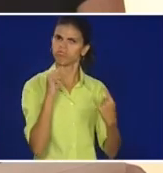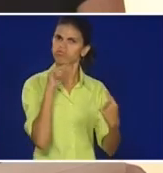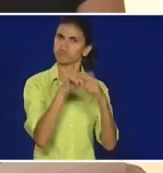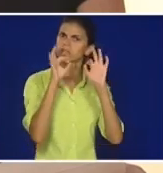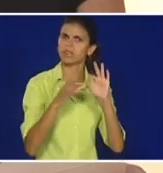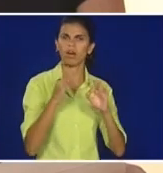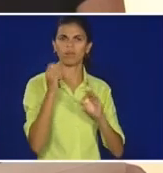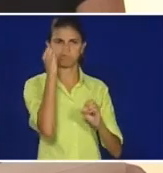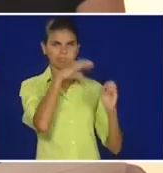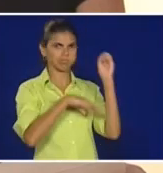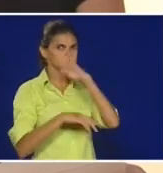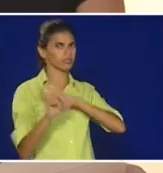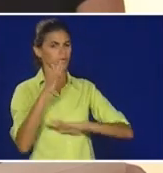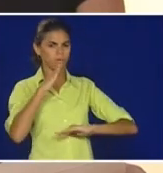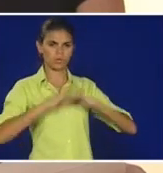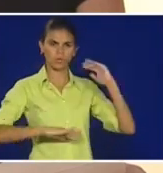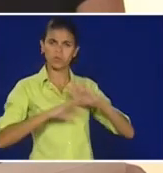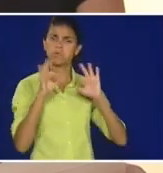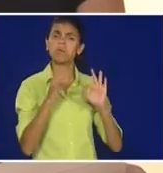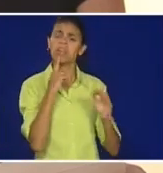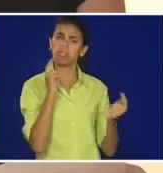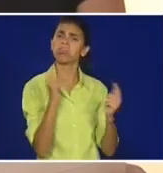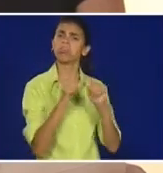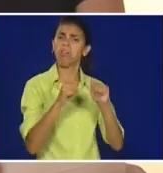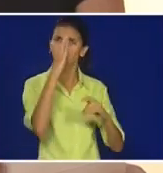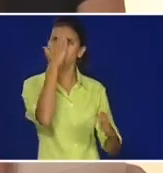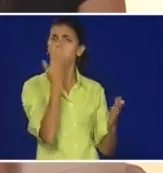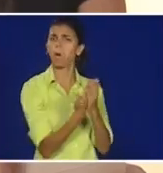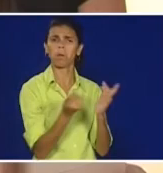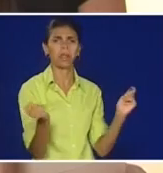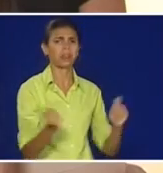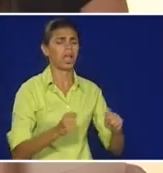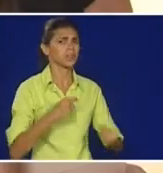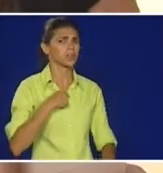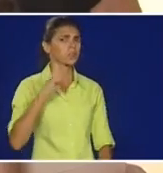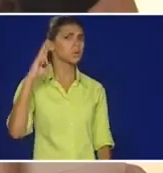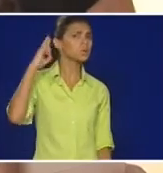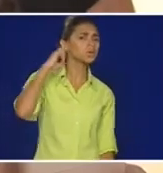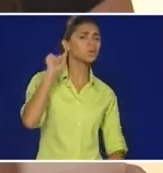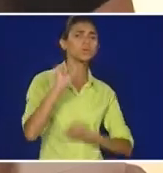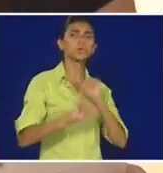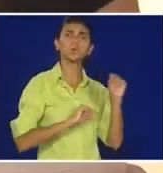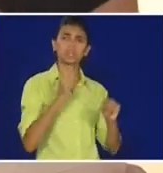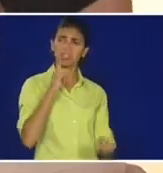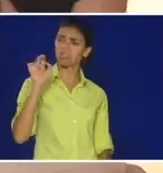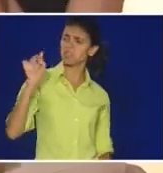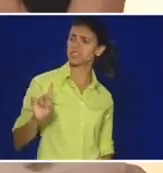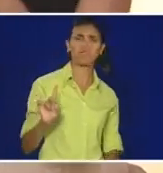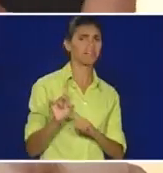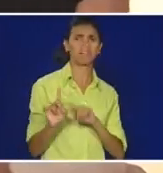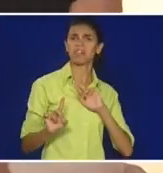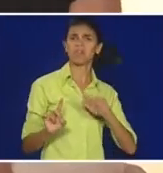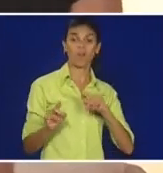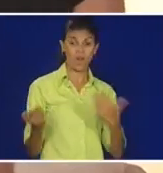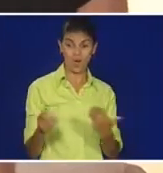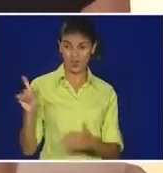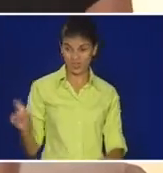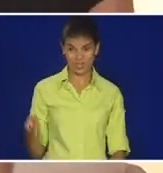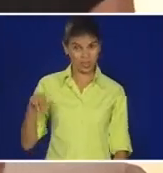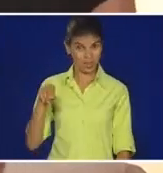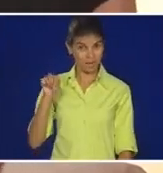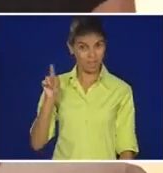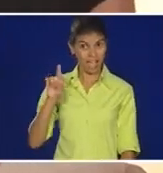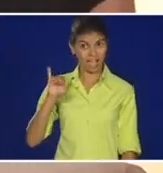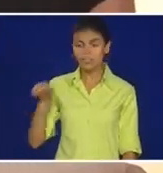nenhum motivo para que a surdez signifique uma deficiência. A Mariana hoje... Quantos anos você tem,